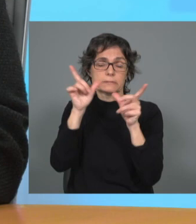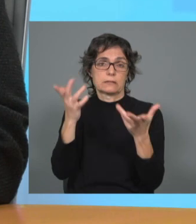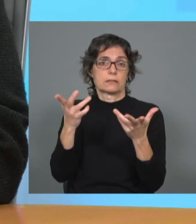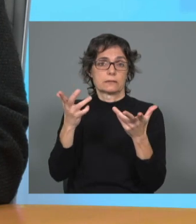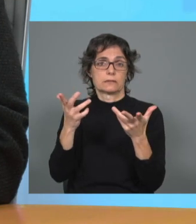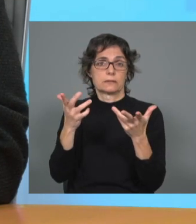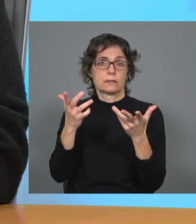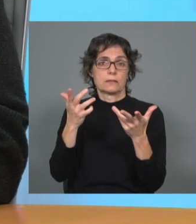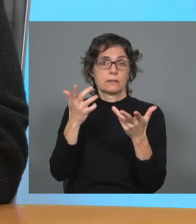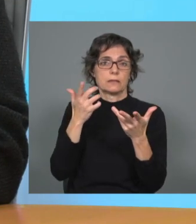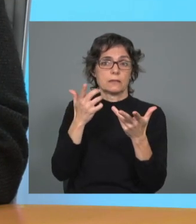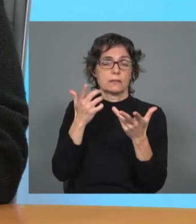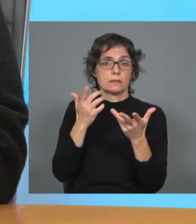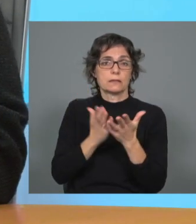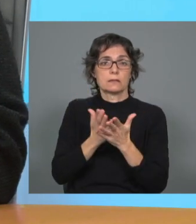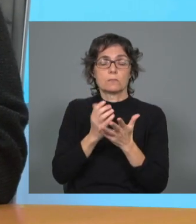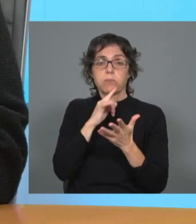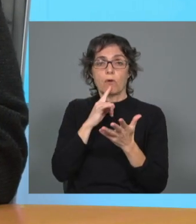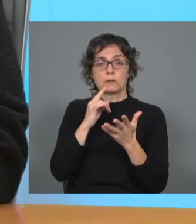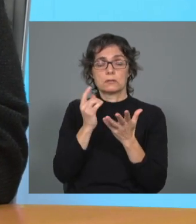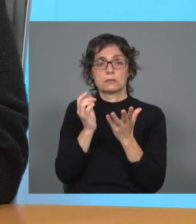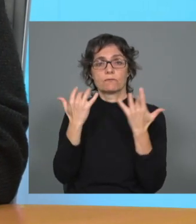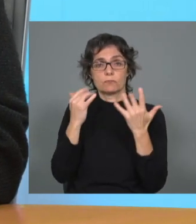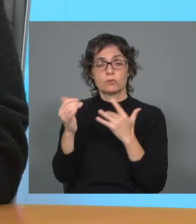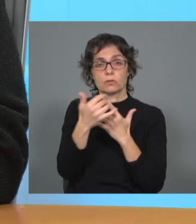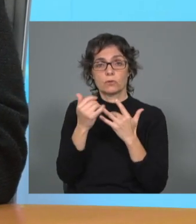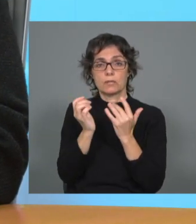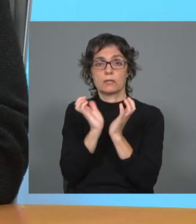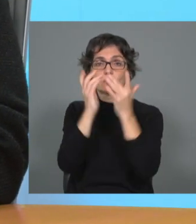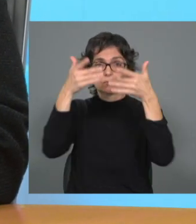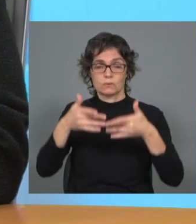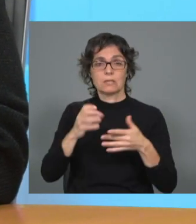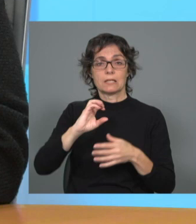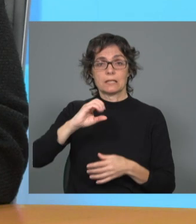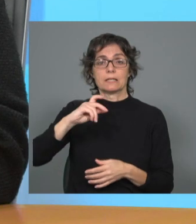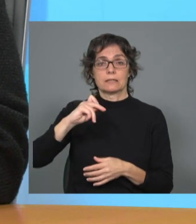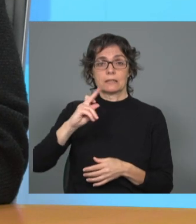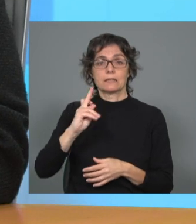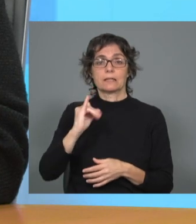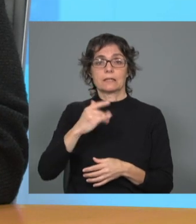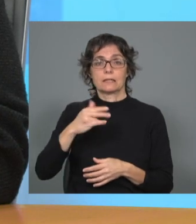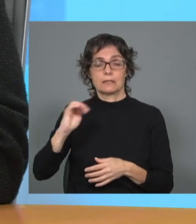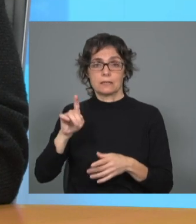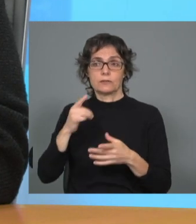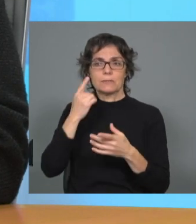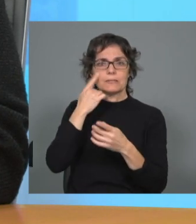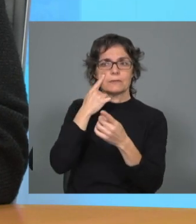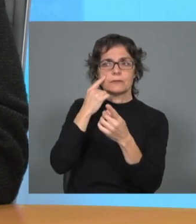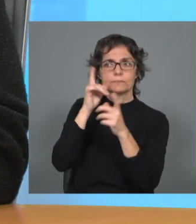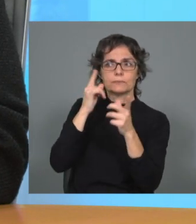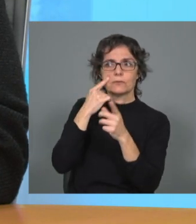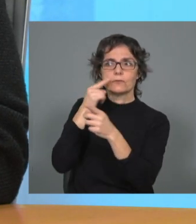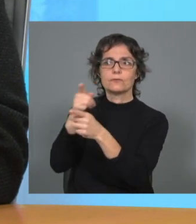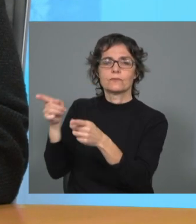Estejam atentos à vossa proximidade, acompanhem o site da Caritas, nós vamos dando notícias por aí, mas muito provavelmente algumas famílias